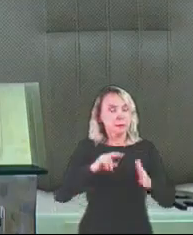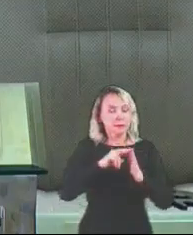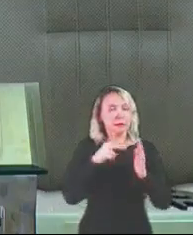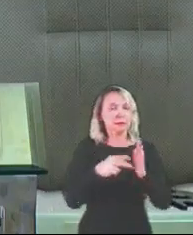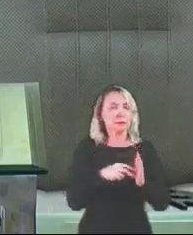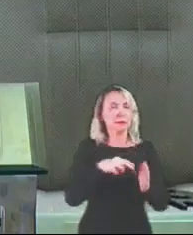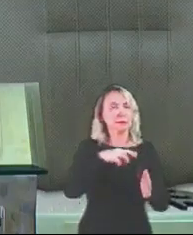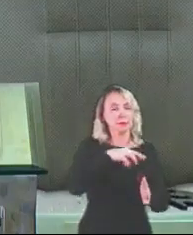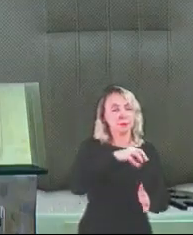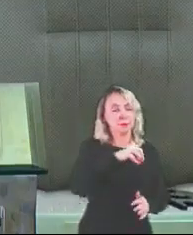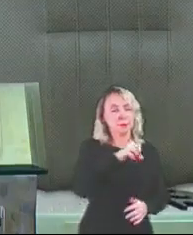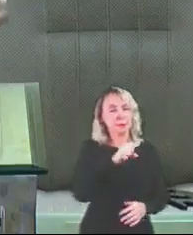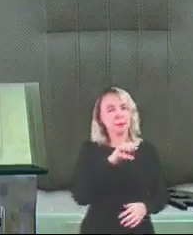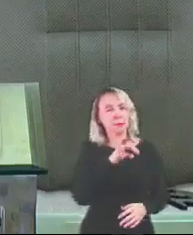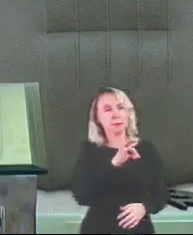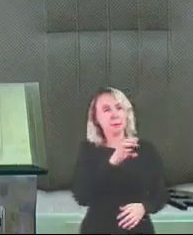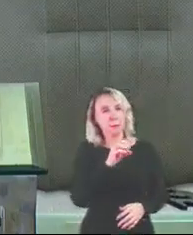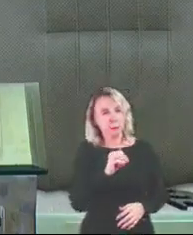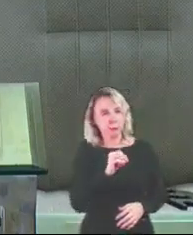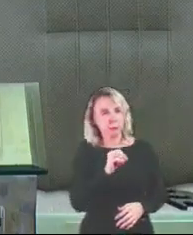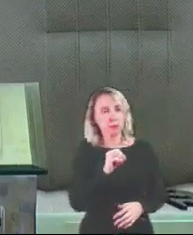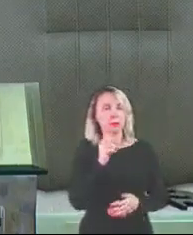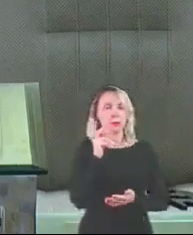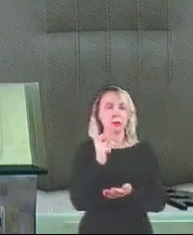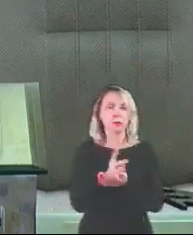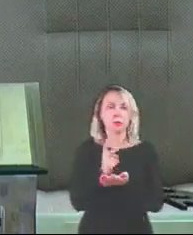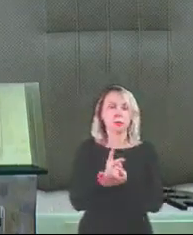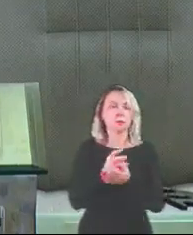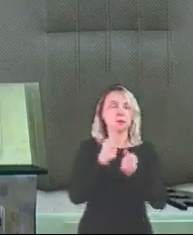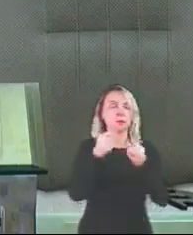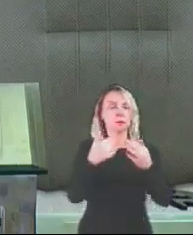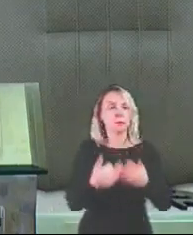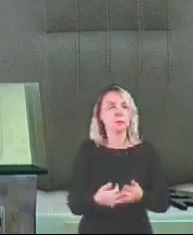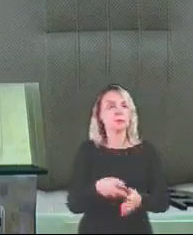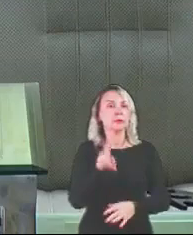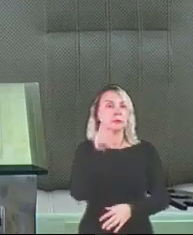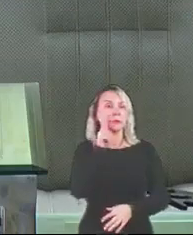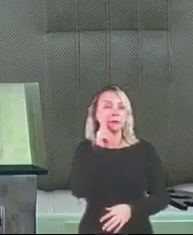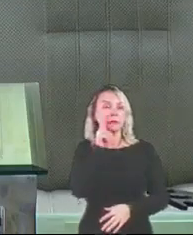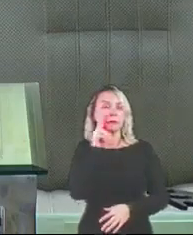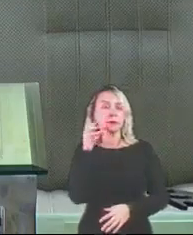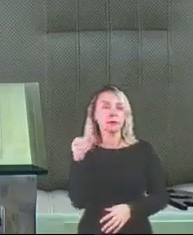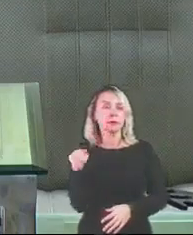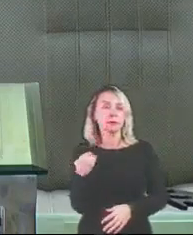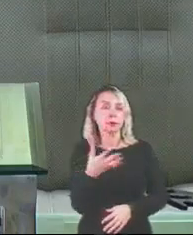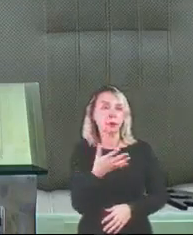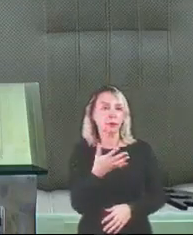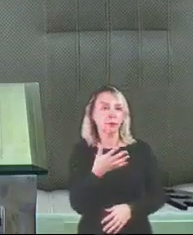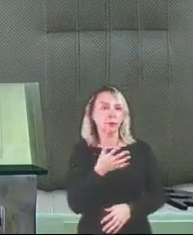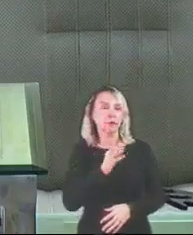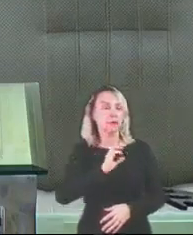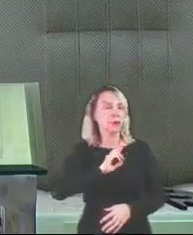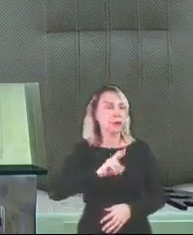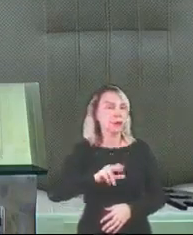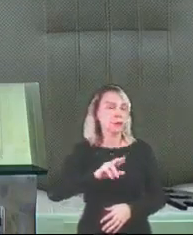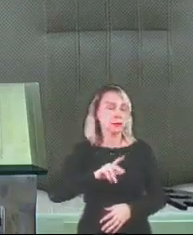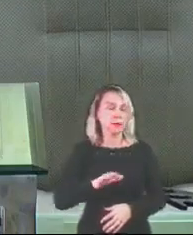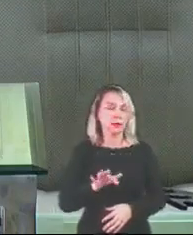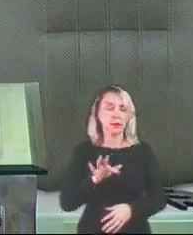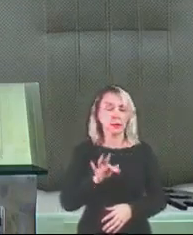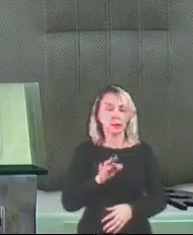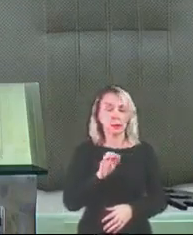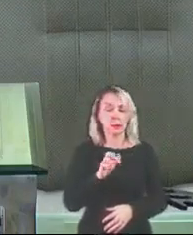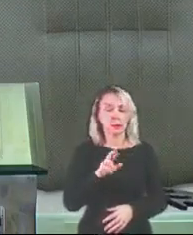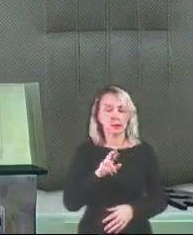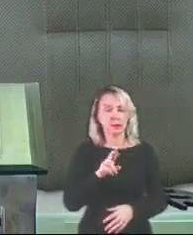o processo do vinho e vai dizer que o vinho novo, ou seja, o vinho não fermentado, era o vinho usado, utilizado para